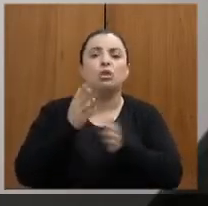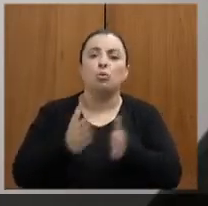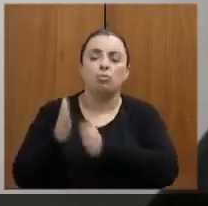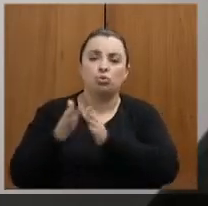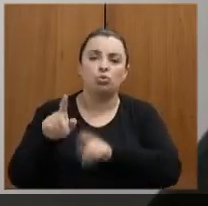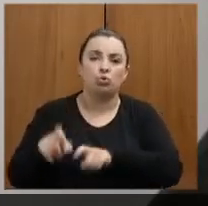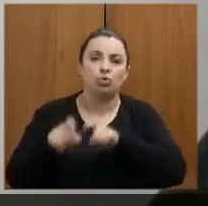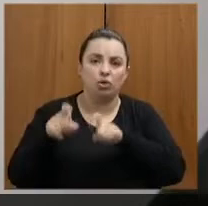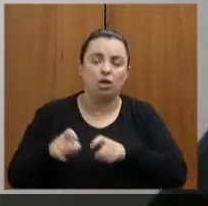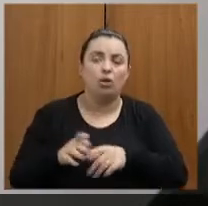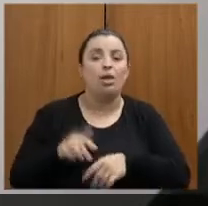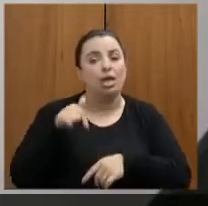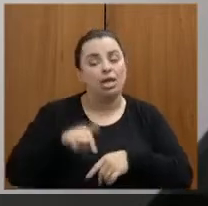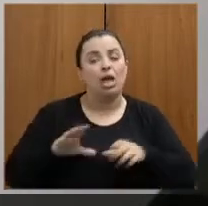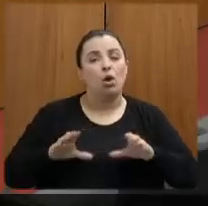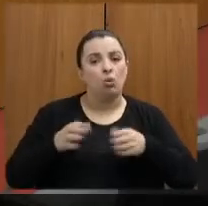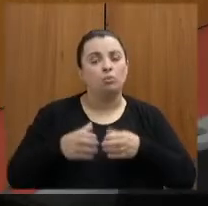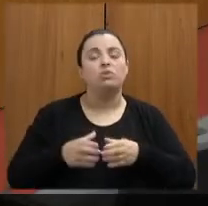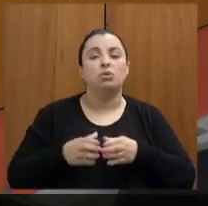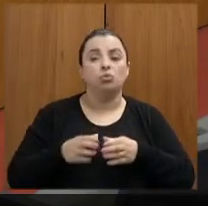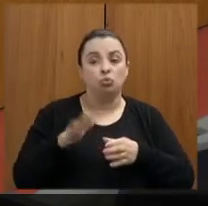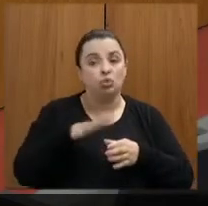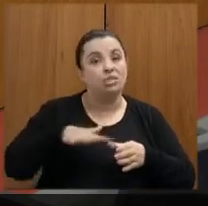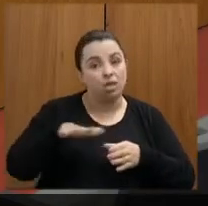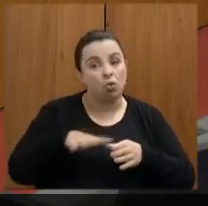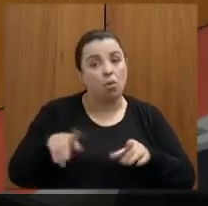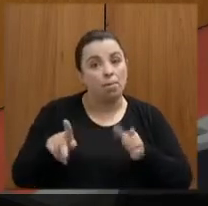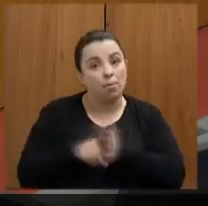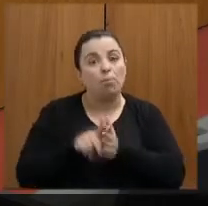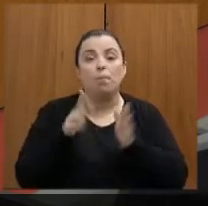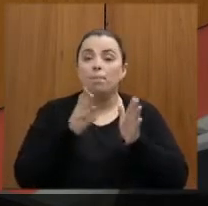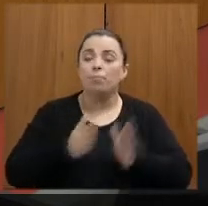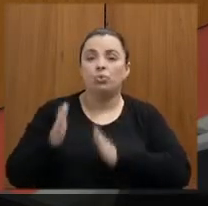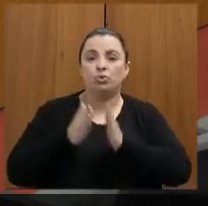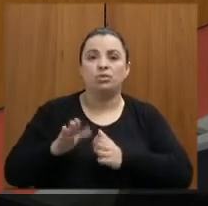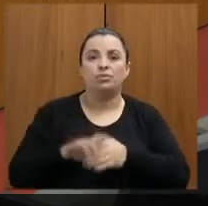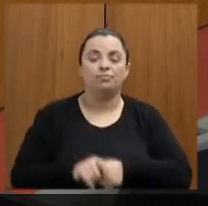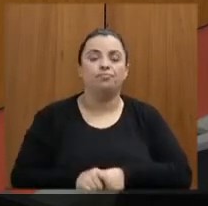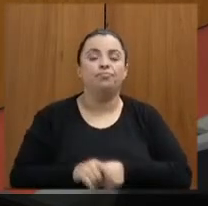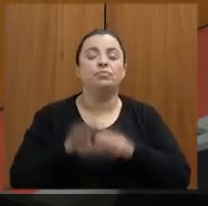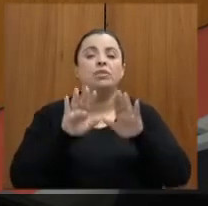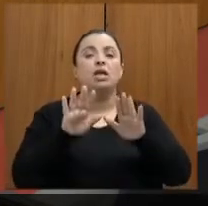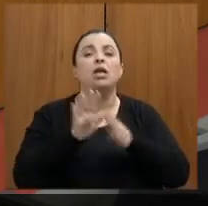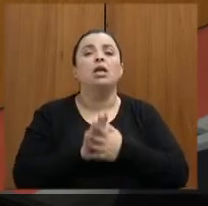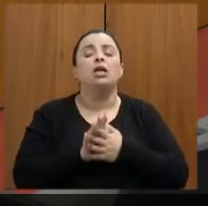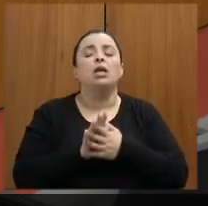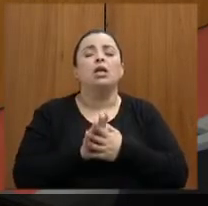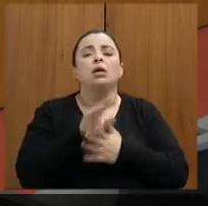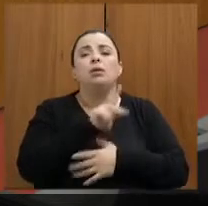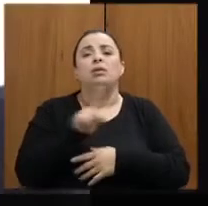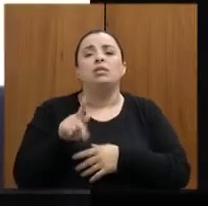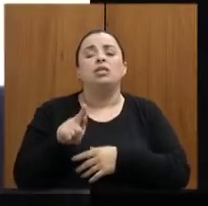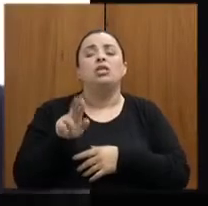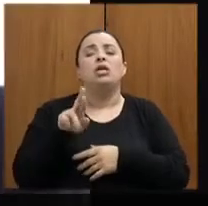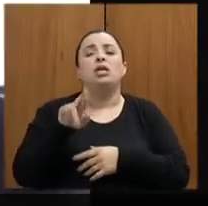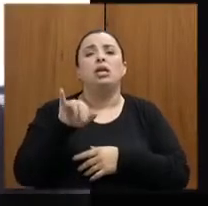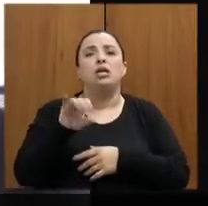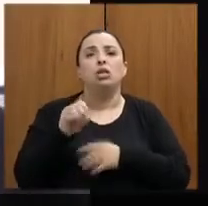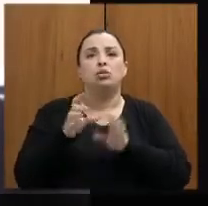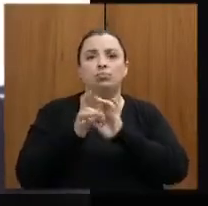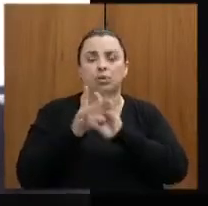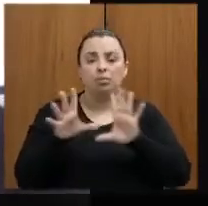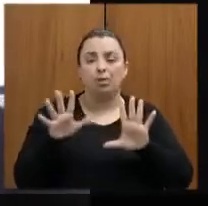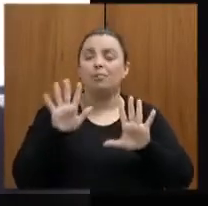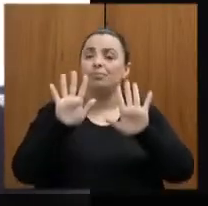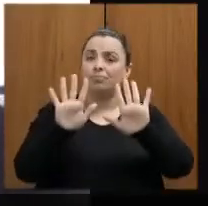produtivo e o meu caro amigo eu quero Presidente preso tive permite eu eu já